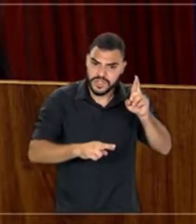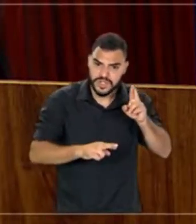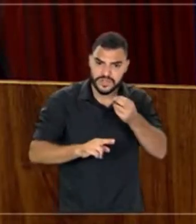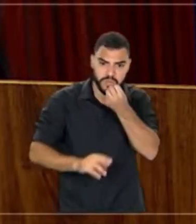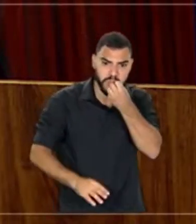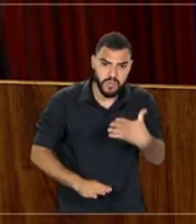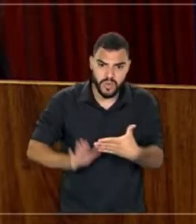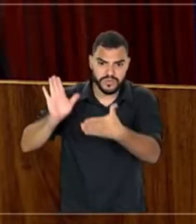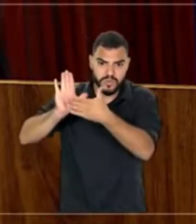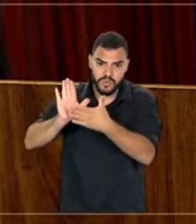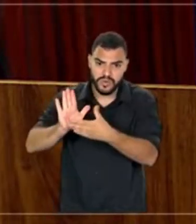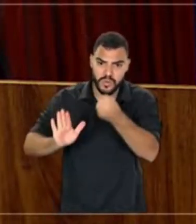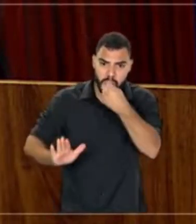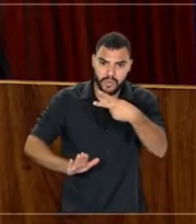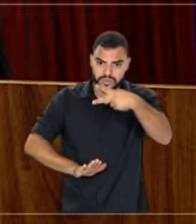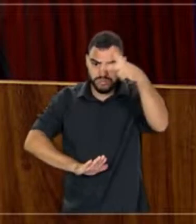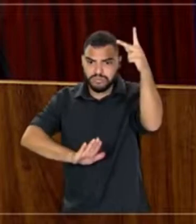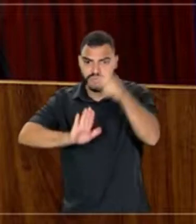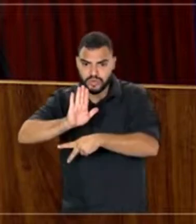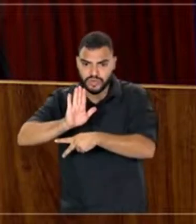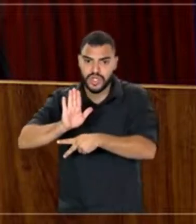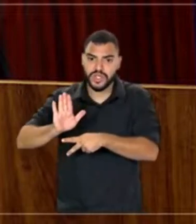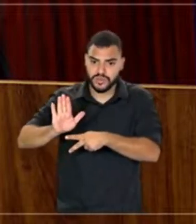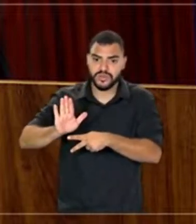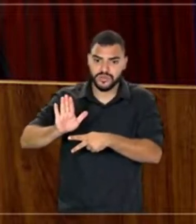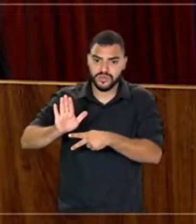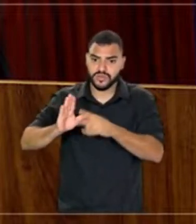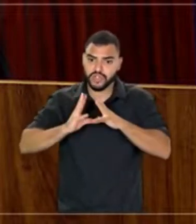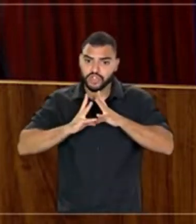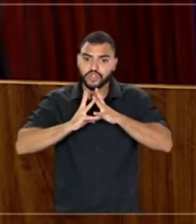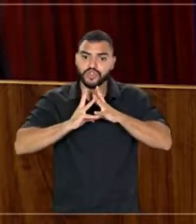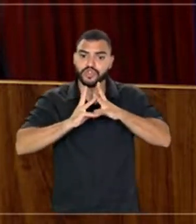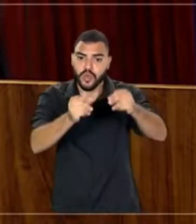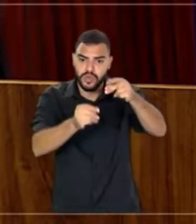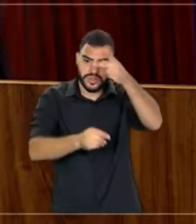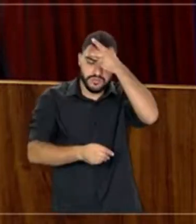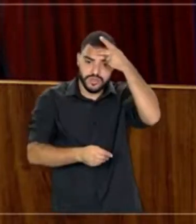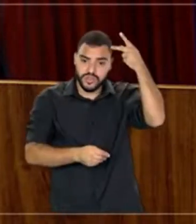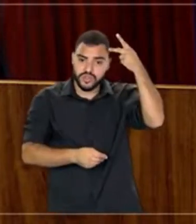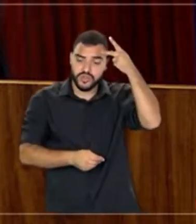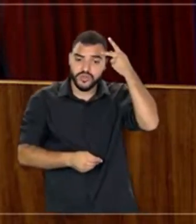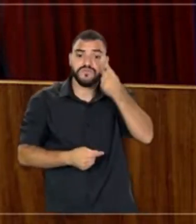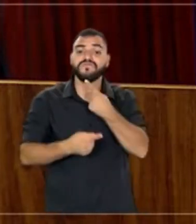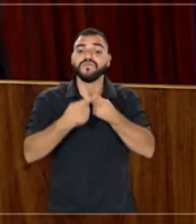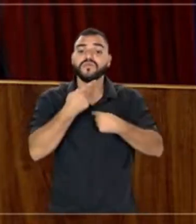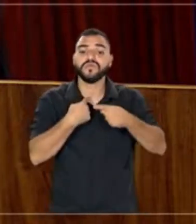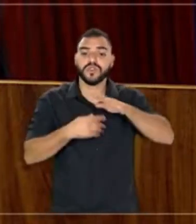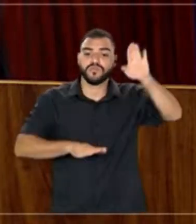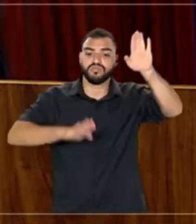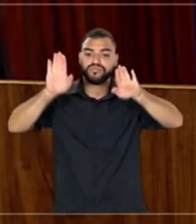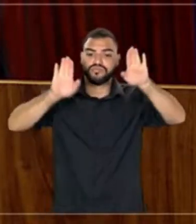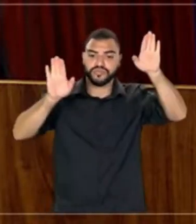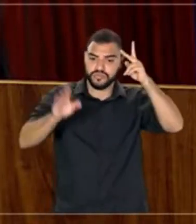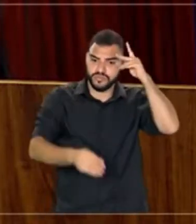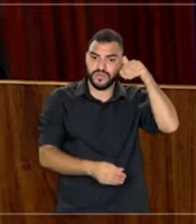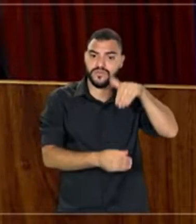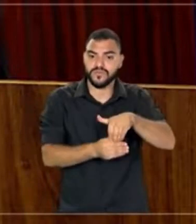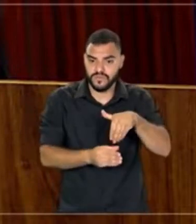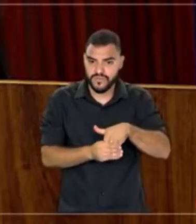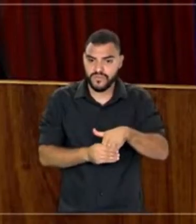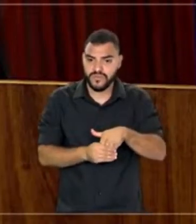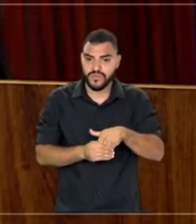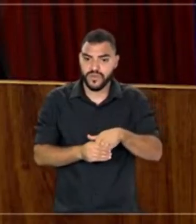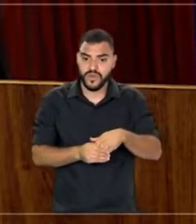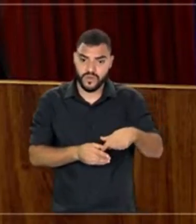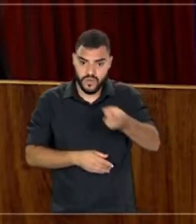e projetos sérios de todos os candidatos. Nossas eleitoras e eleitores não